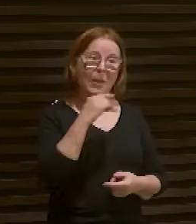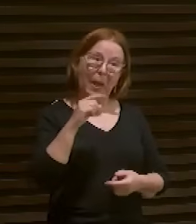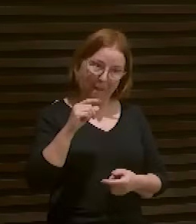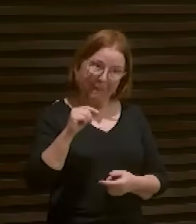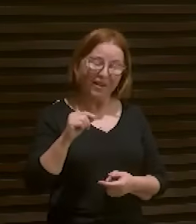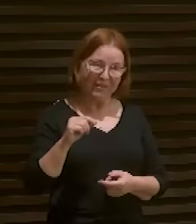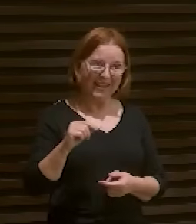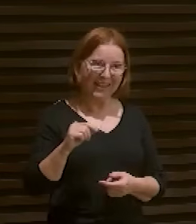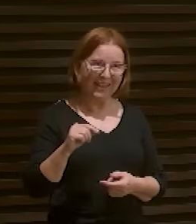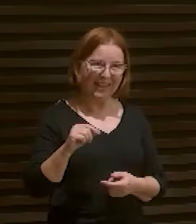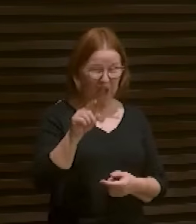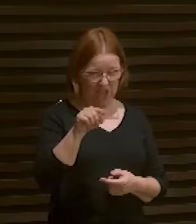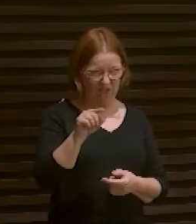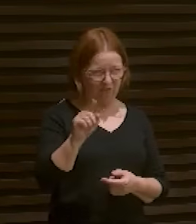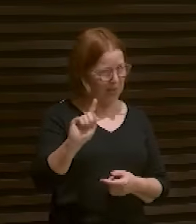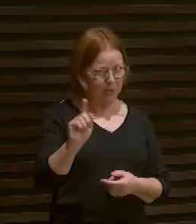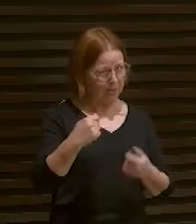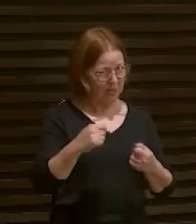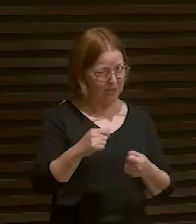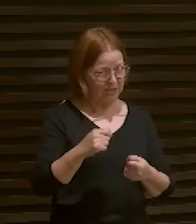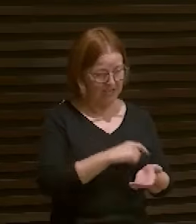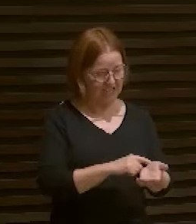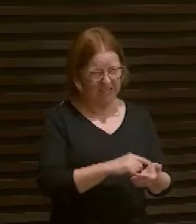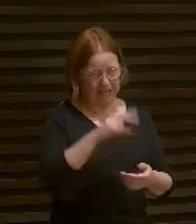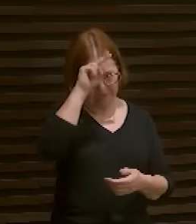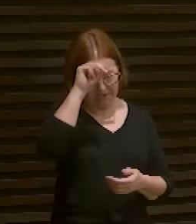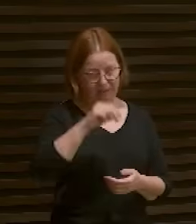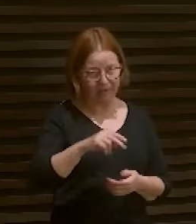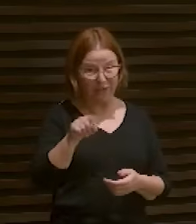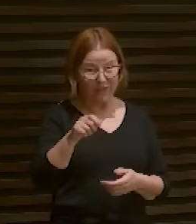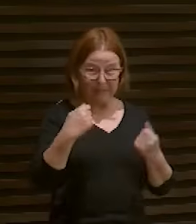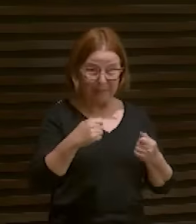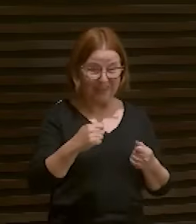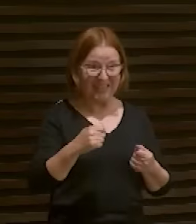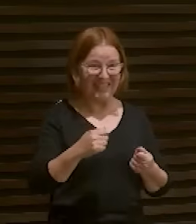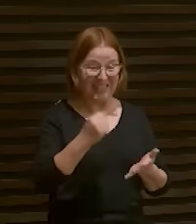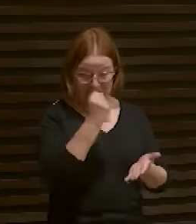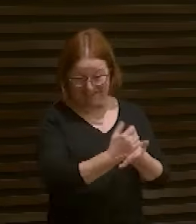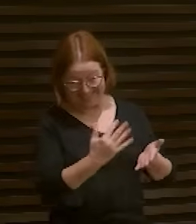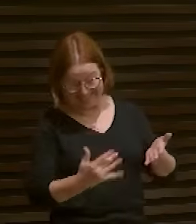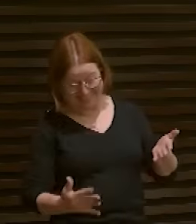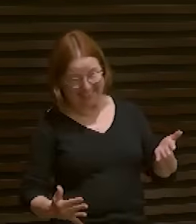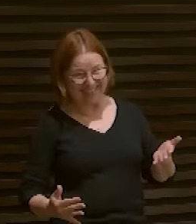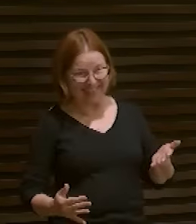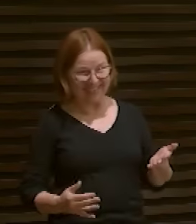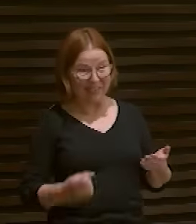você precisa. Se é para botar sangue aí, vamos botar o sangue de Cristo. Porque o único que